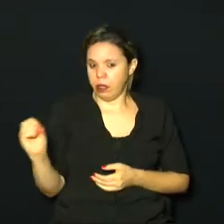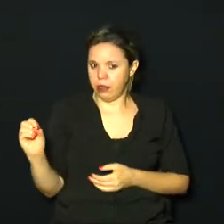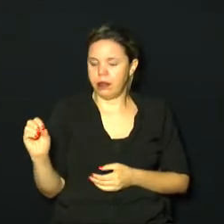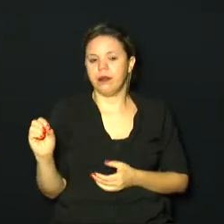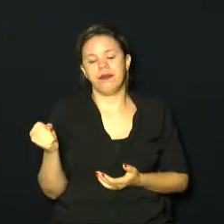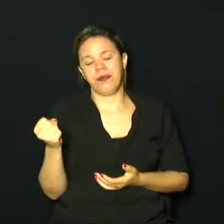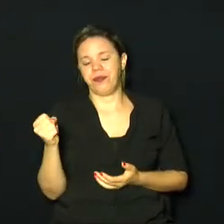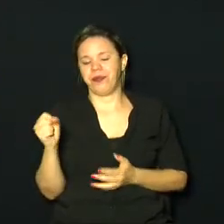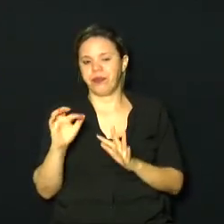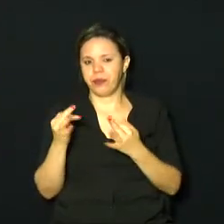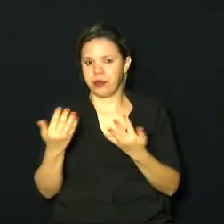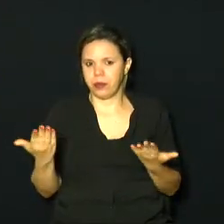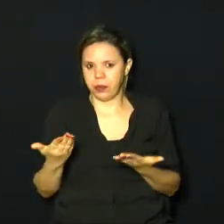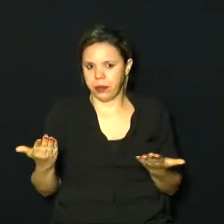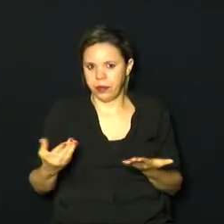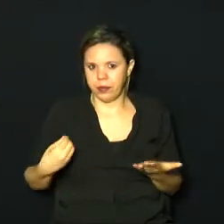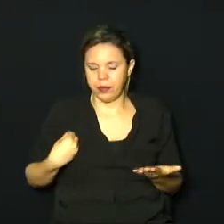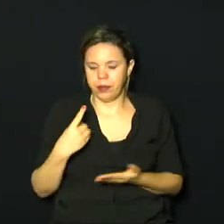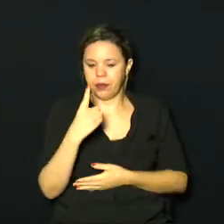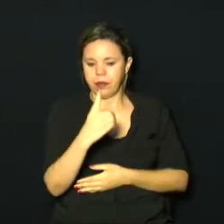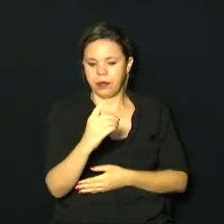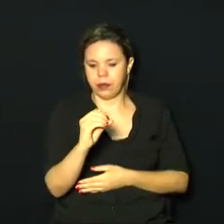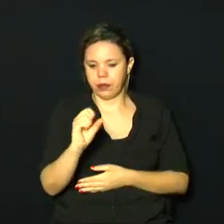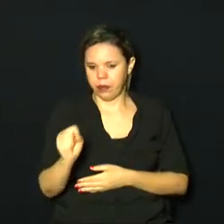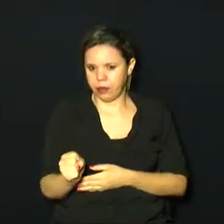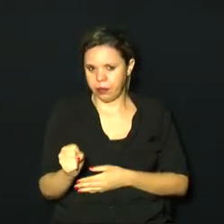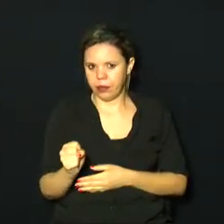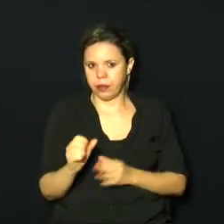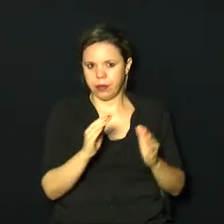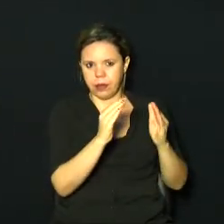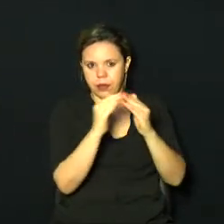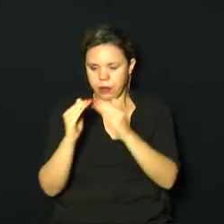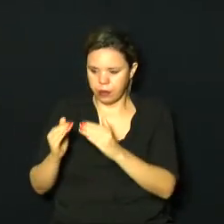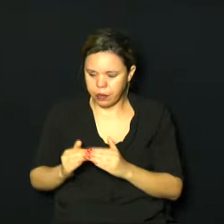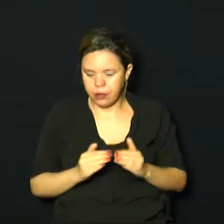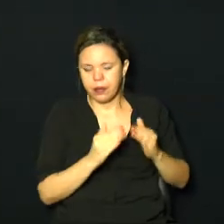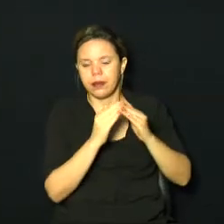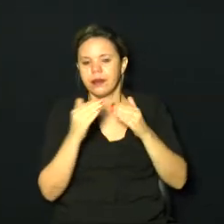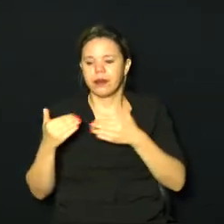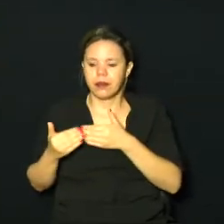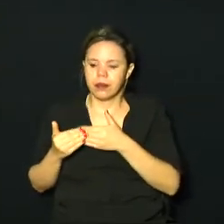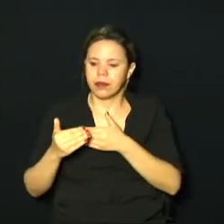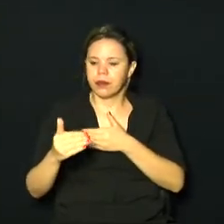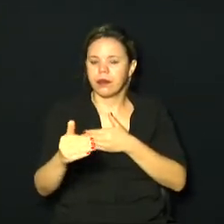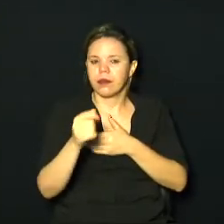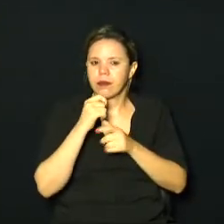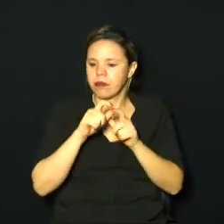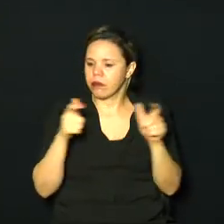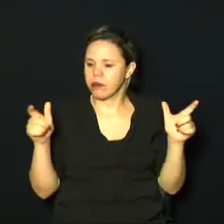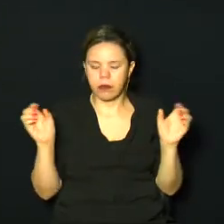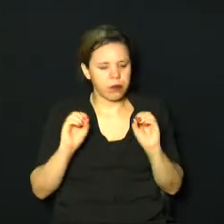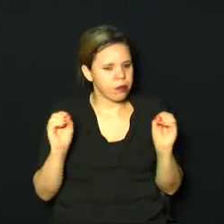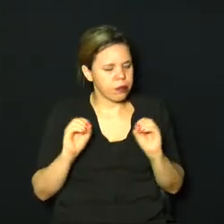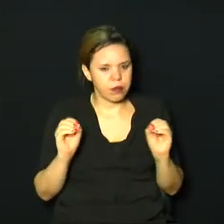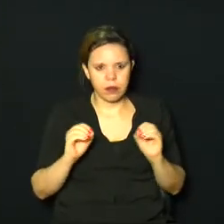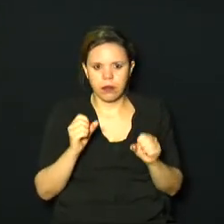estão. São 108 moradias. Desde quando ocuparam, não foi aumentado um